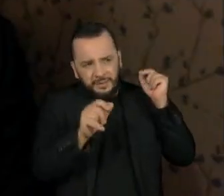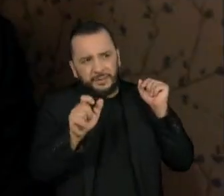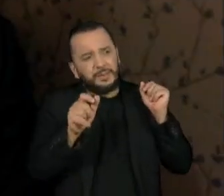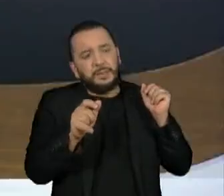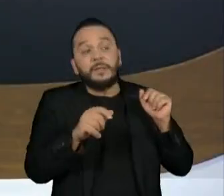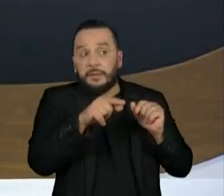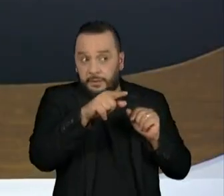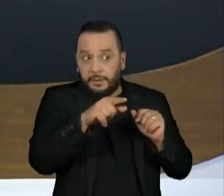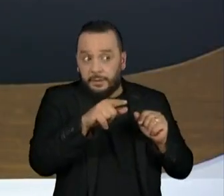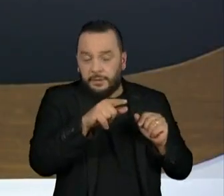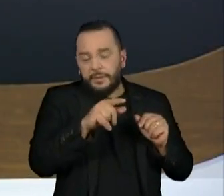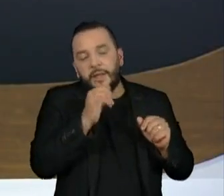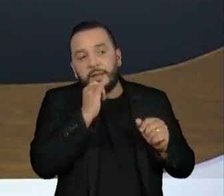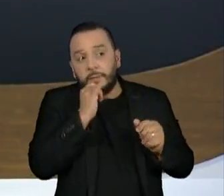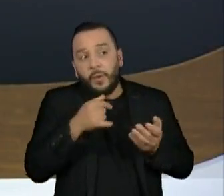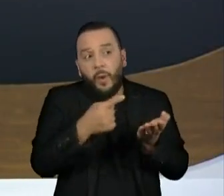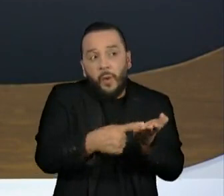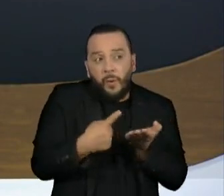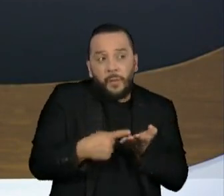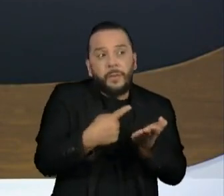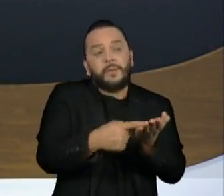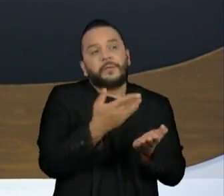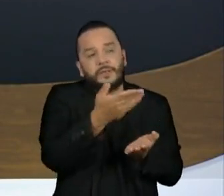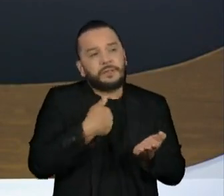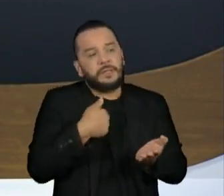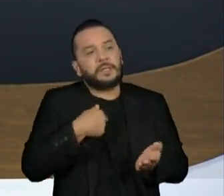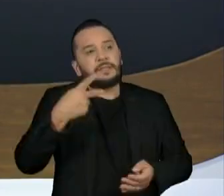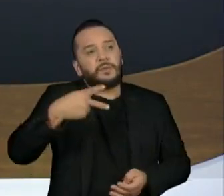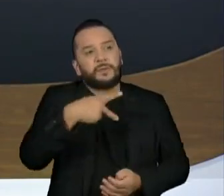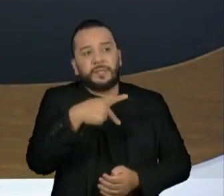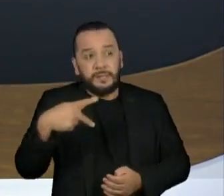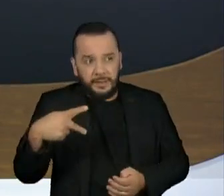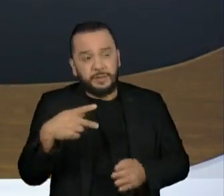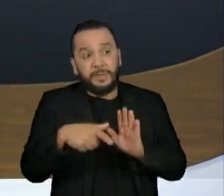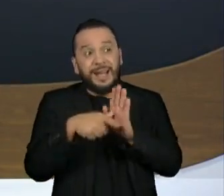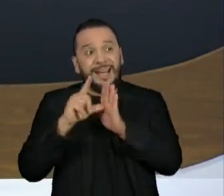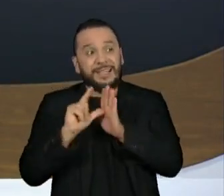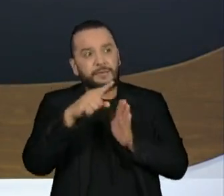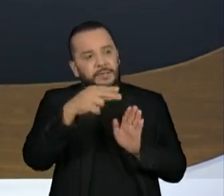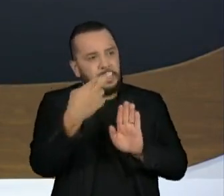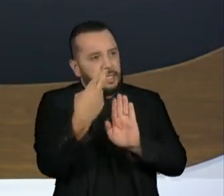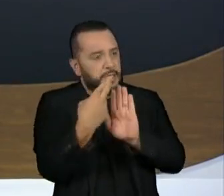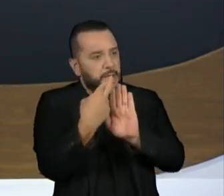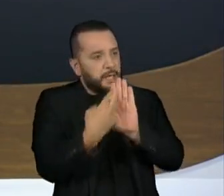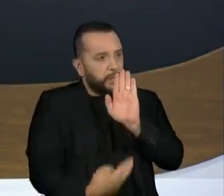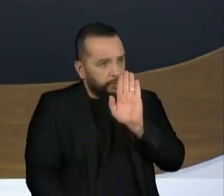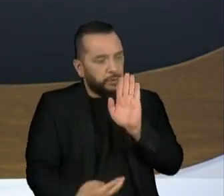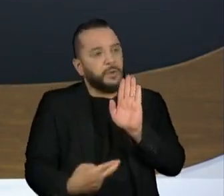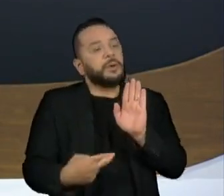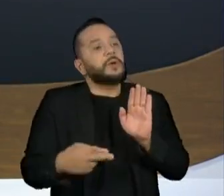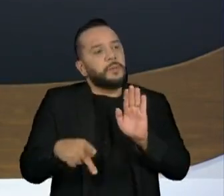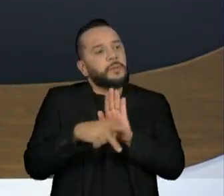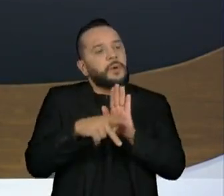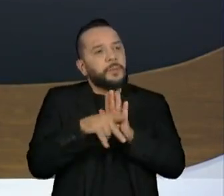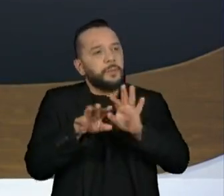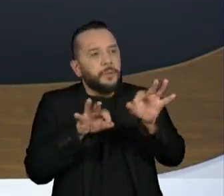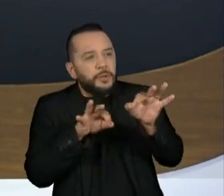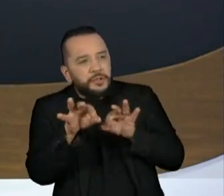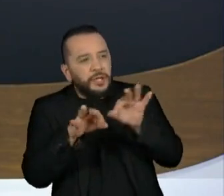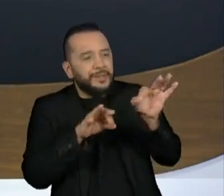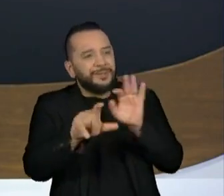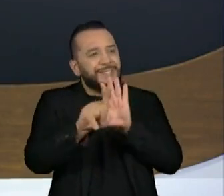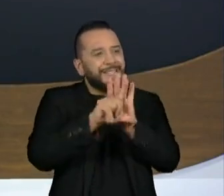do arranjo para o senhor ser o vice-presidente, ou durante, o senhor foi relator do projeto de lei da grilagem. E a